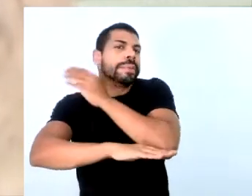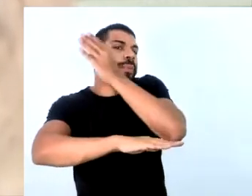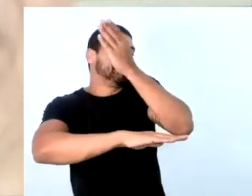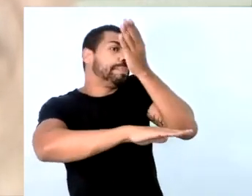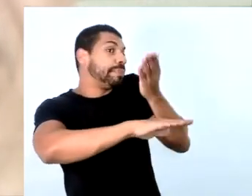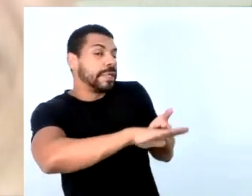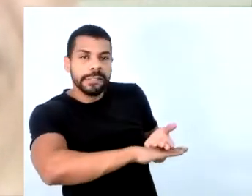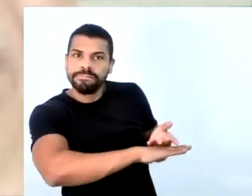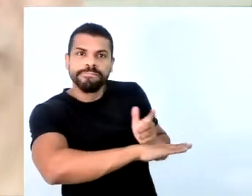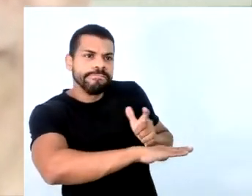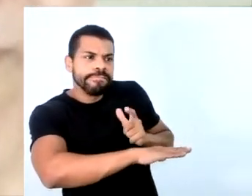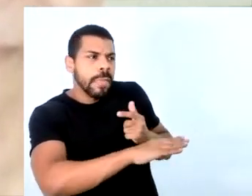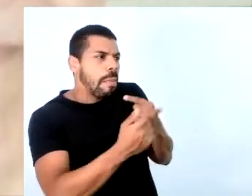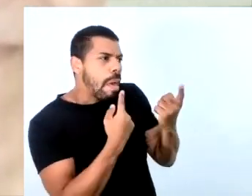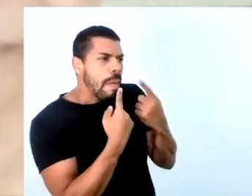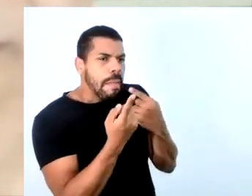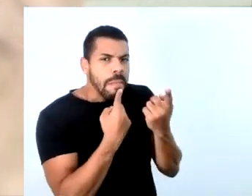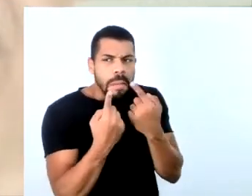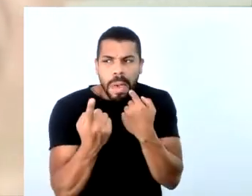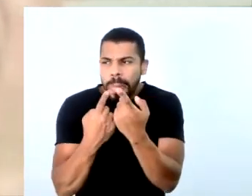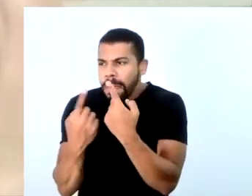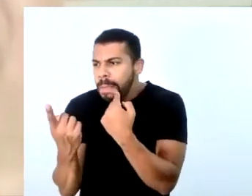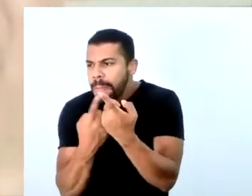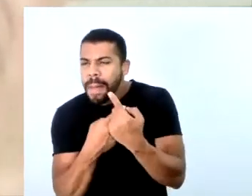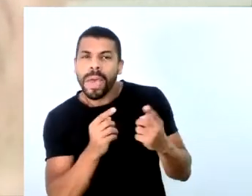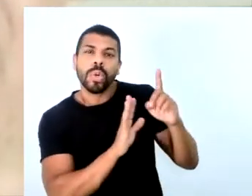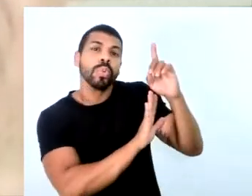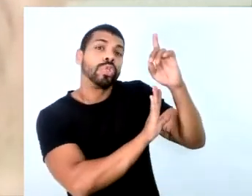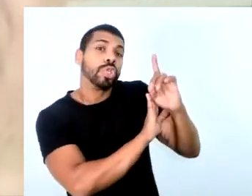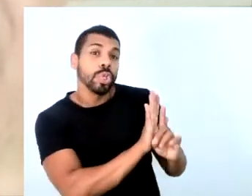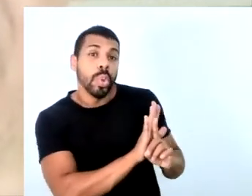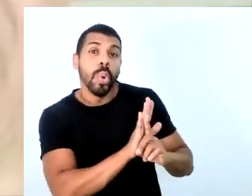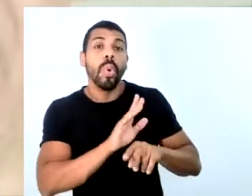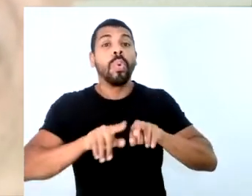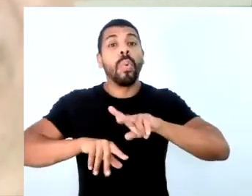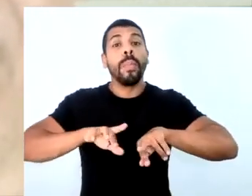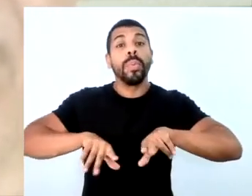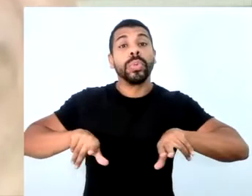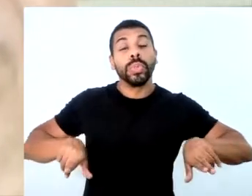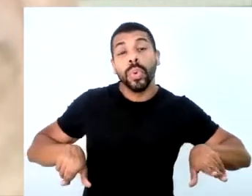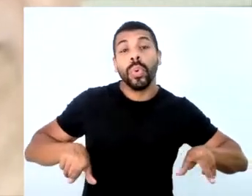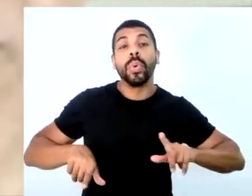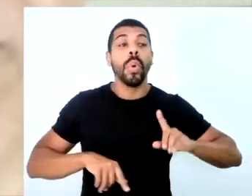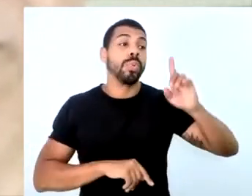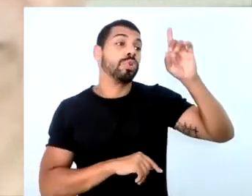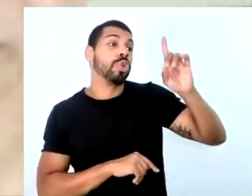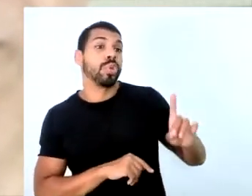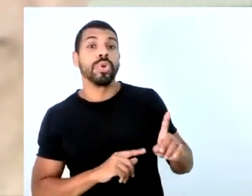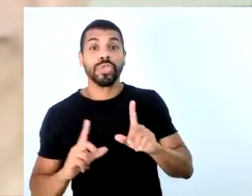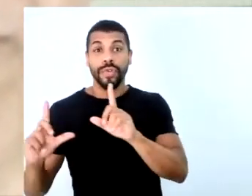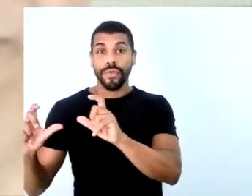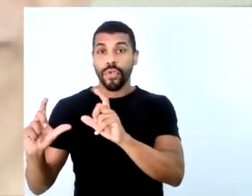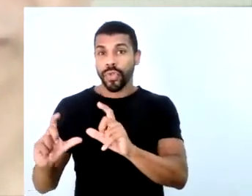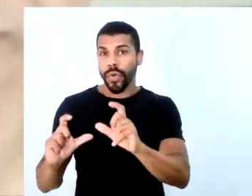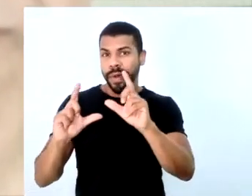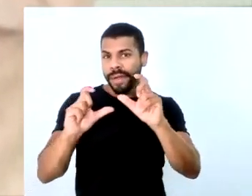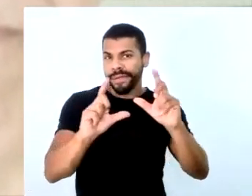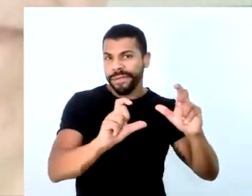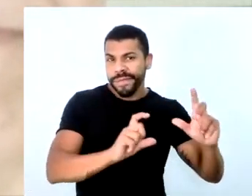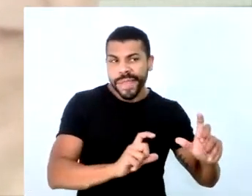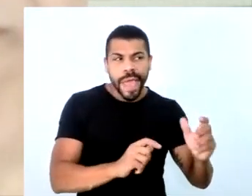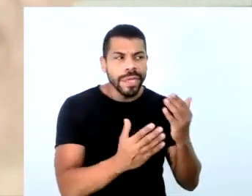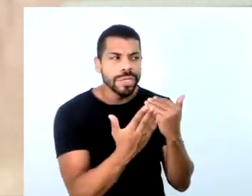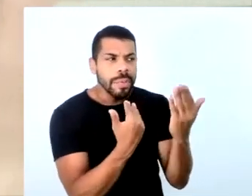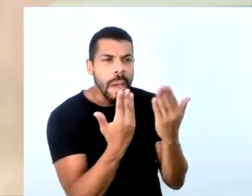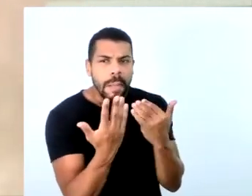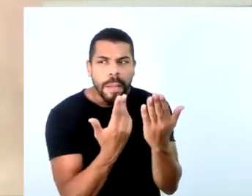os episódios inteiros, e eu tenho esse tempo, eu assisto todos eles e discuto muito sobre eles com o diretor, às vezes com a produção,